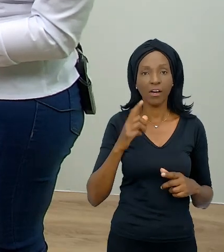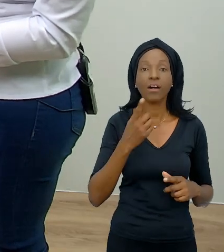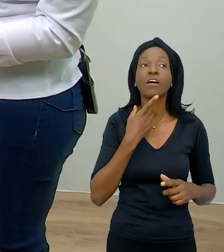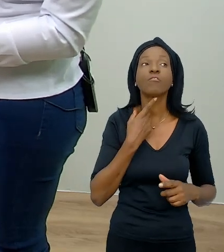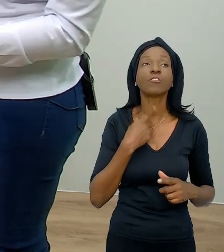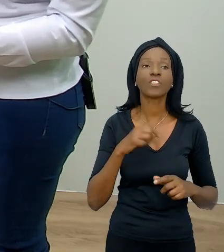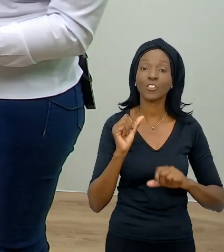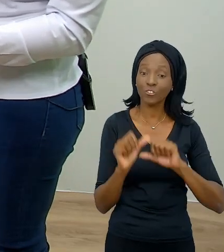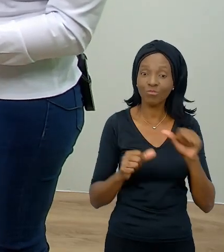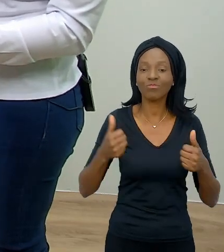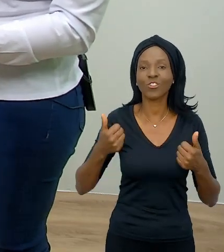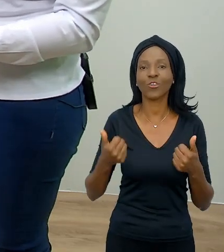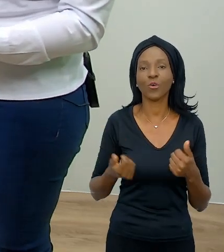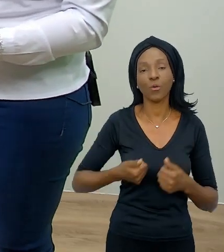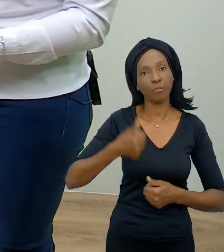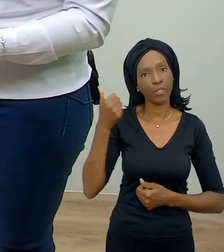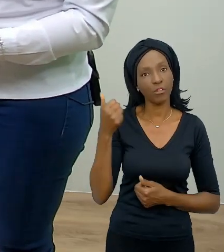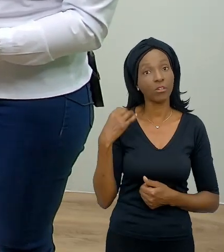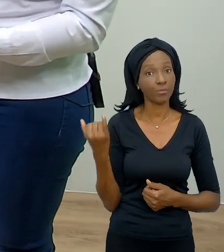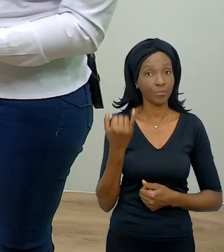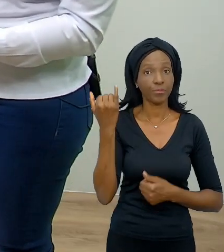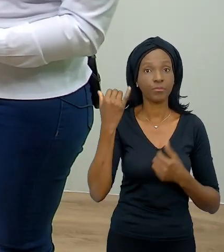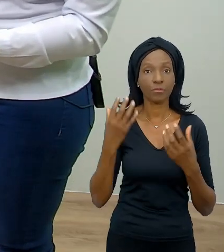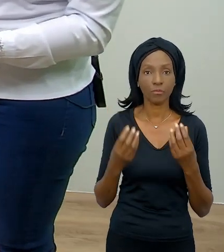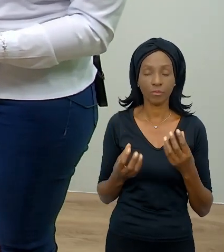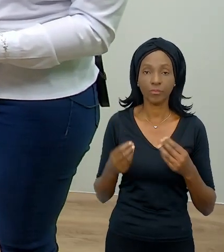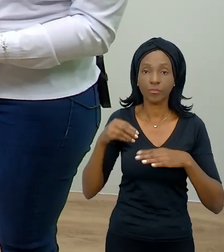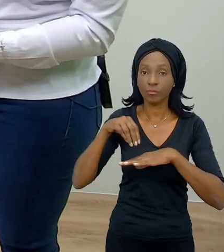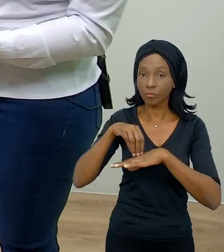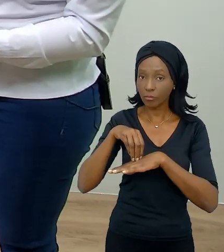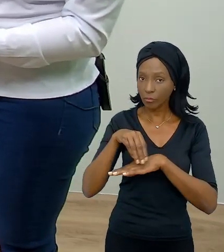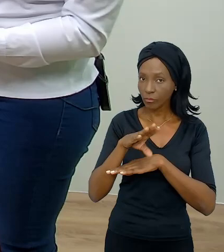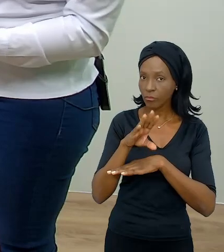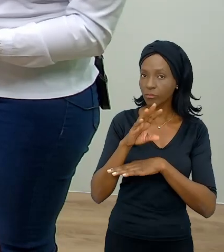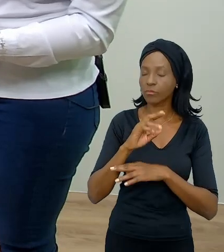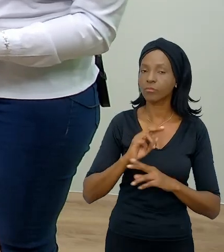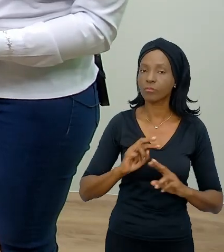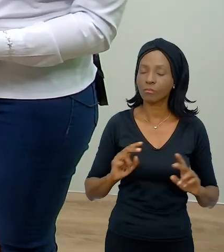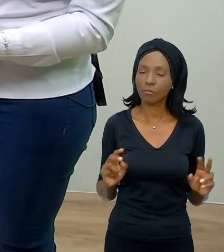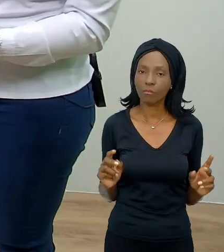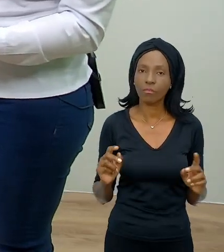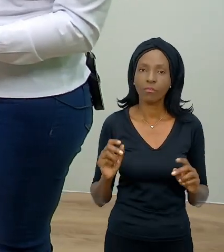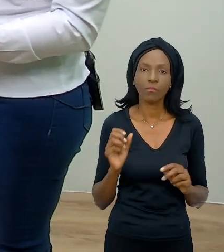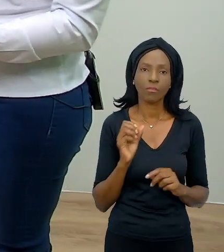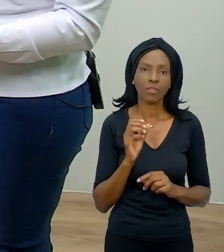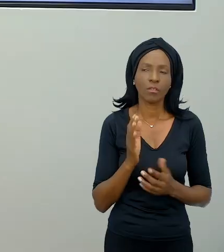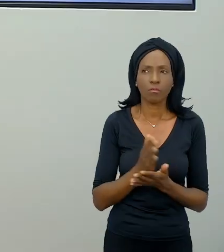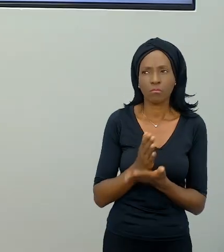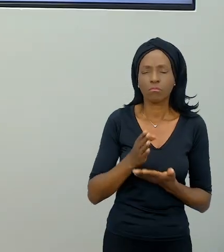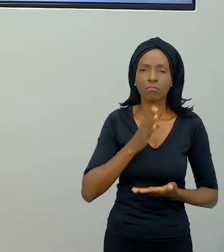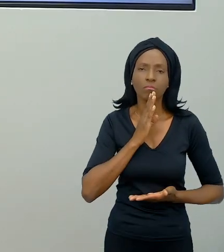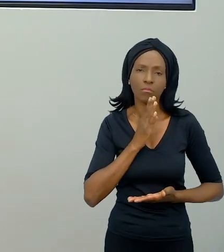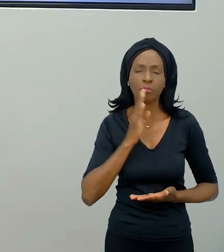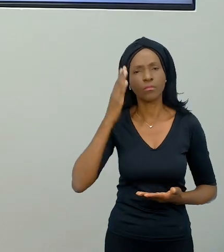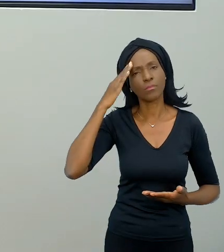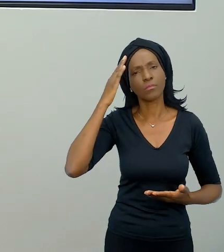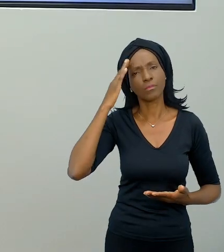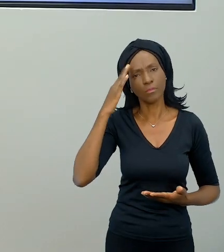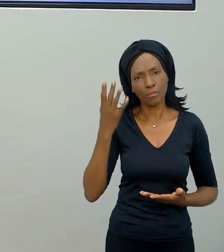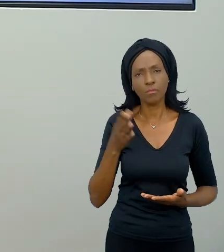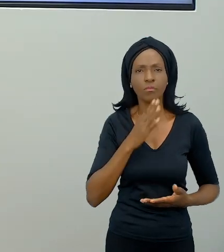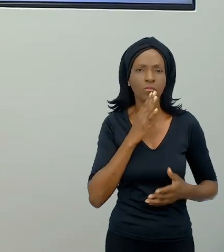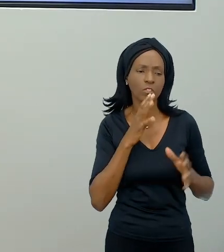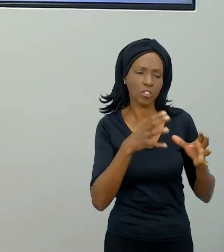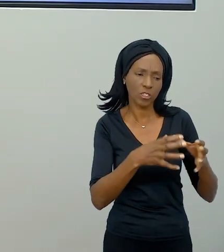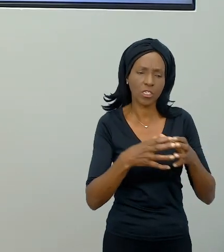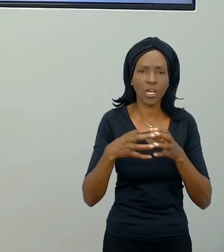interessante. Então, fica aqui, são dicas, né? São sugestões. De fato, quem conhece a turma atribuída